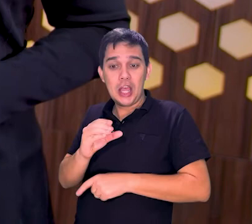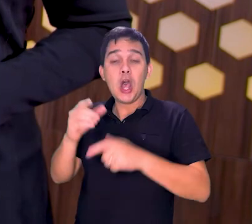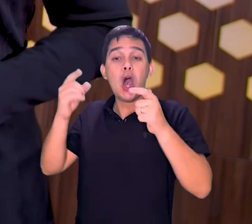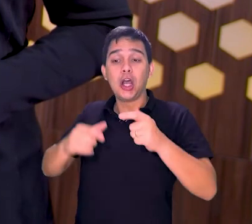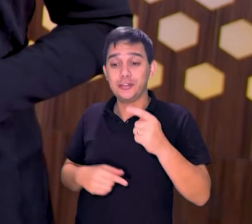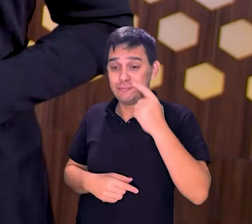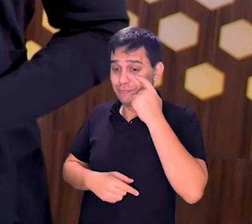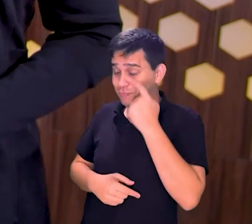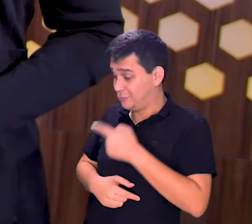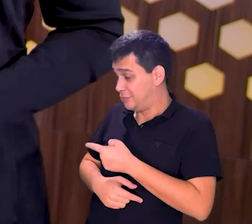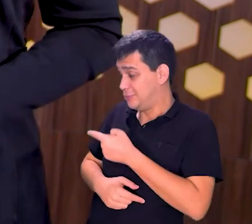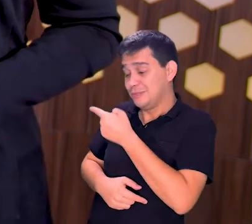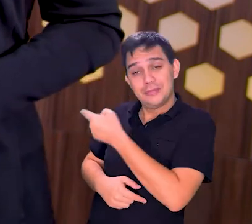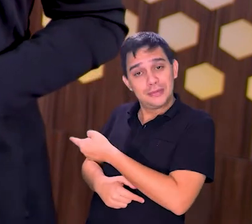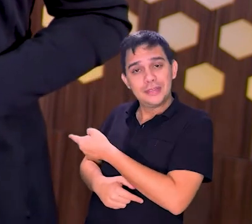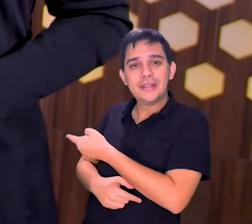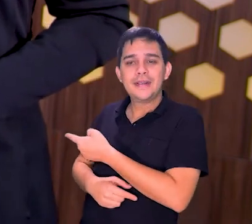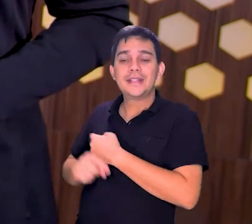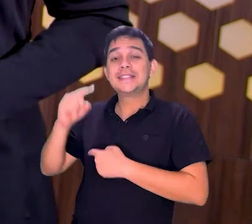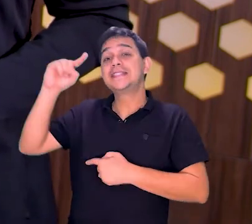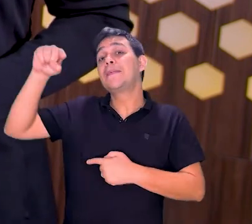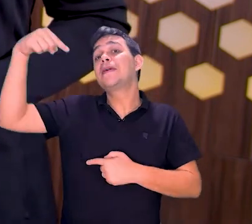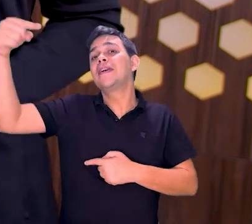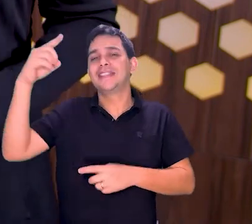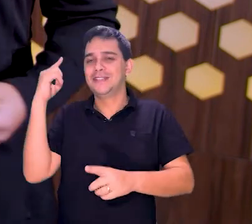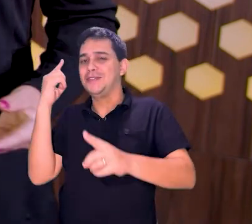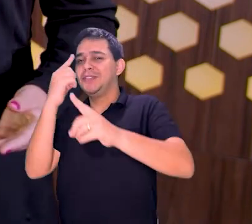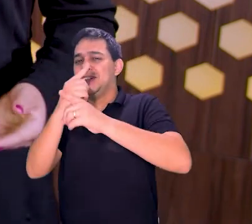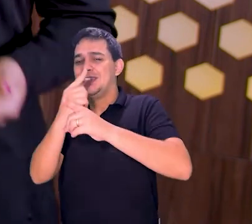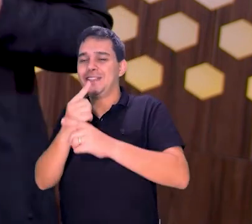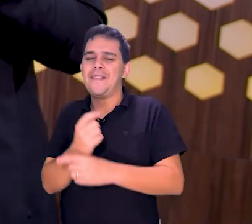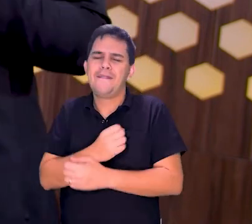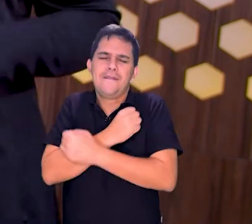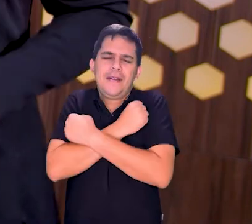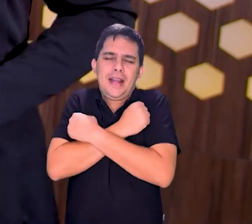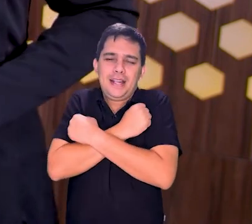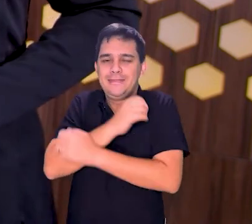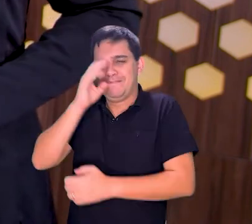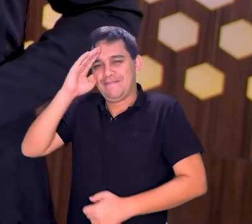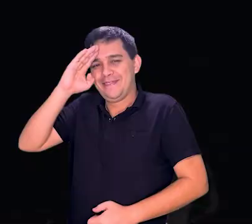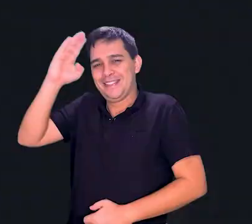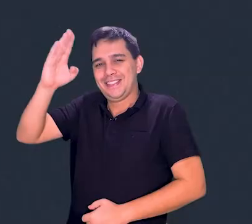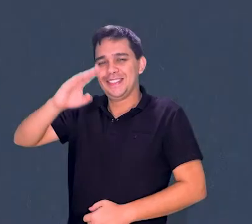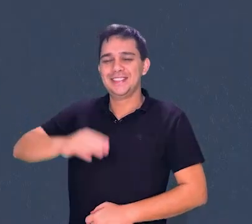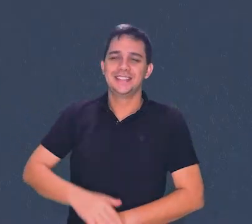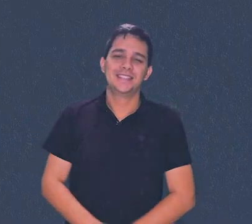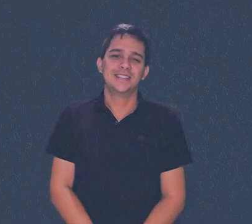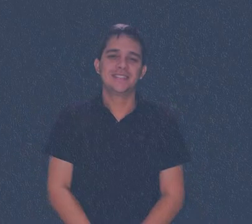plataformas de áudio. Nos vemos na semana que vem. Um forte abraço e até mais!